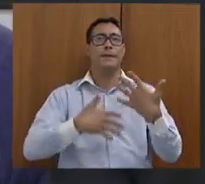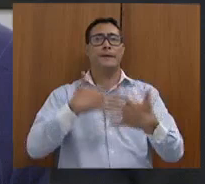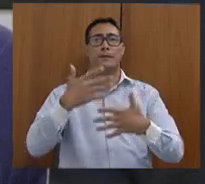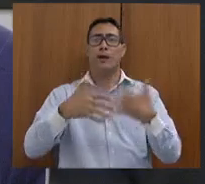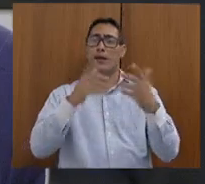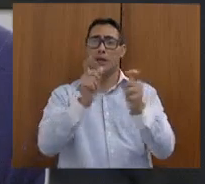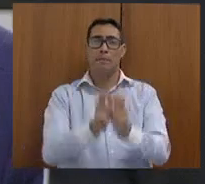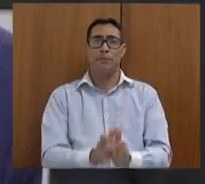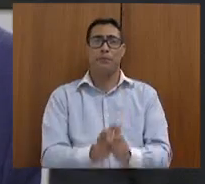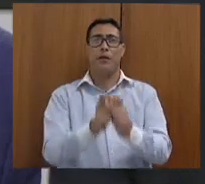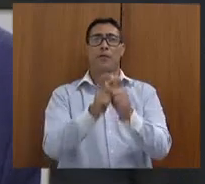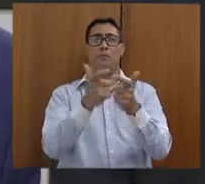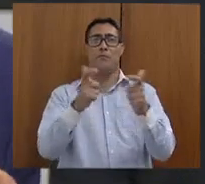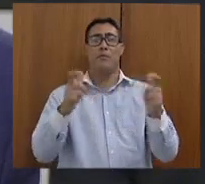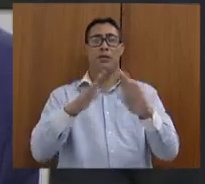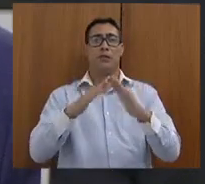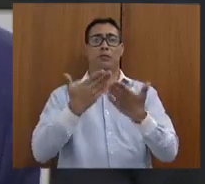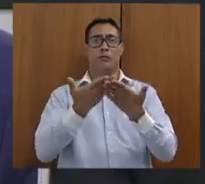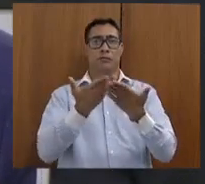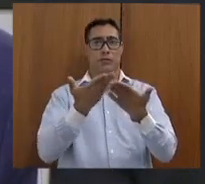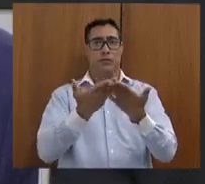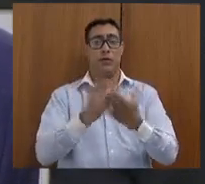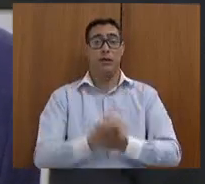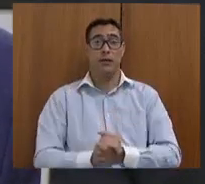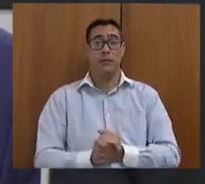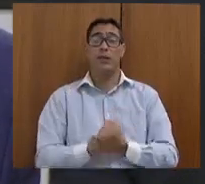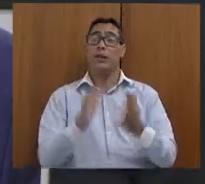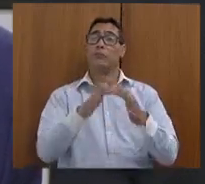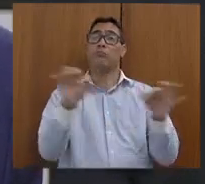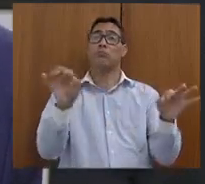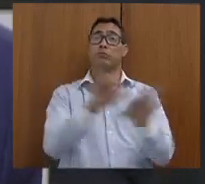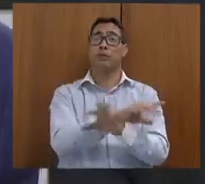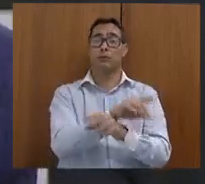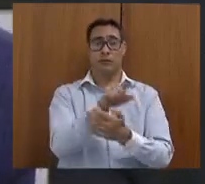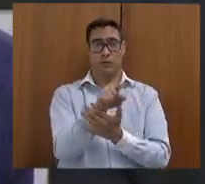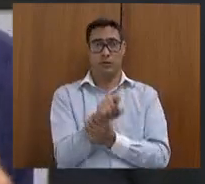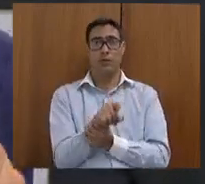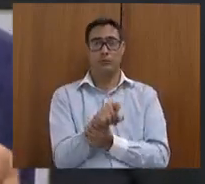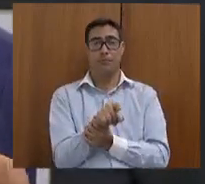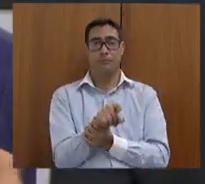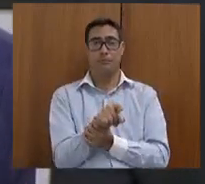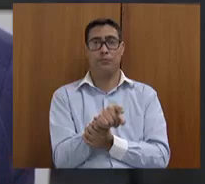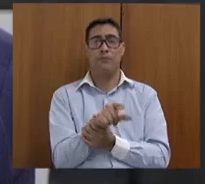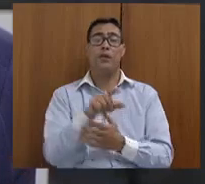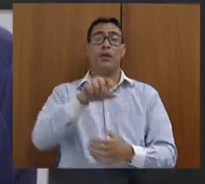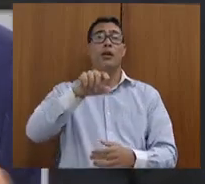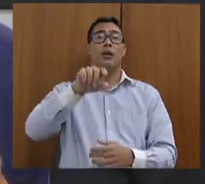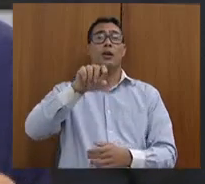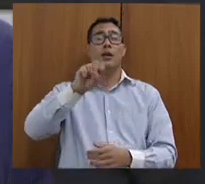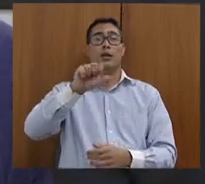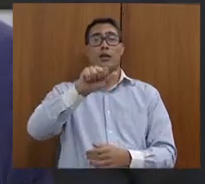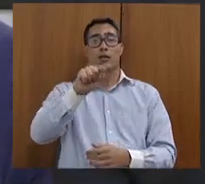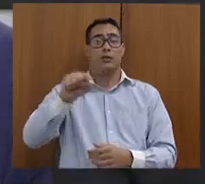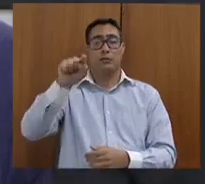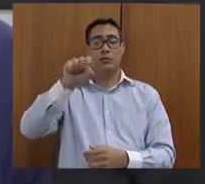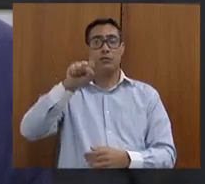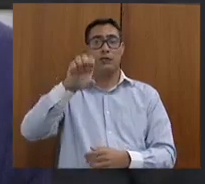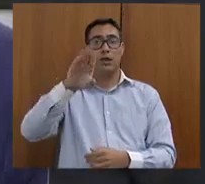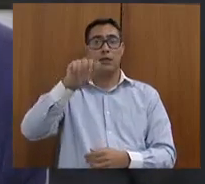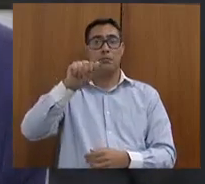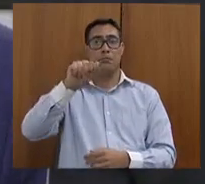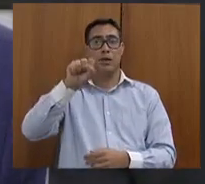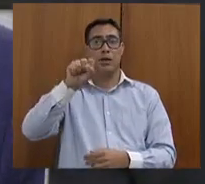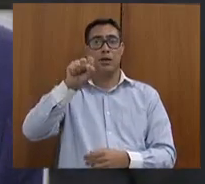ampliação da nossa escola Maria leonorância e finalizando São Sebastião do Paraíso a nossa Superintendência